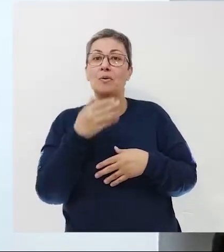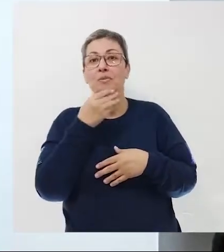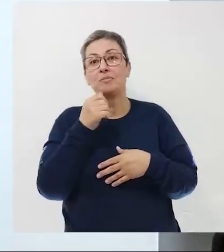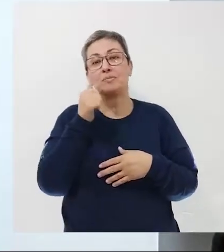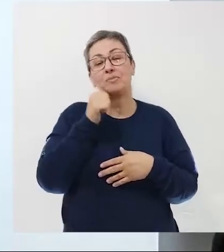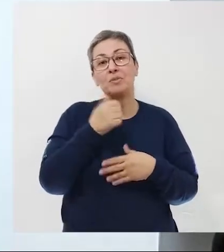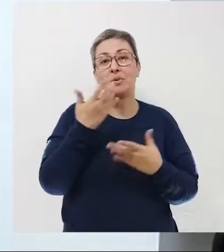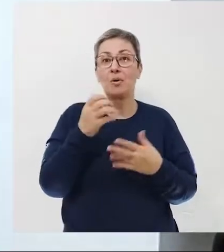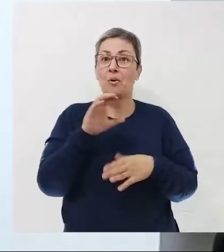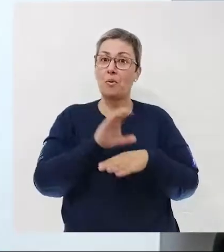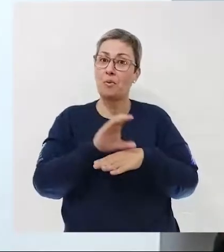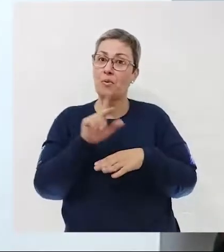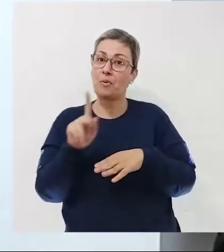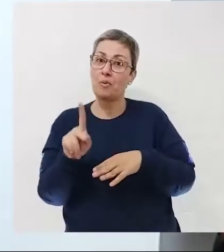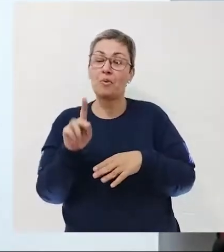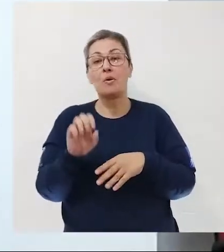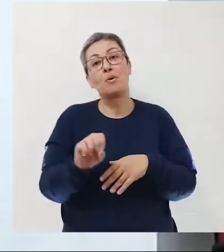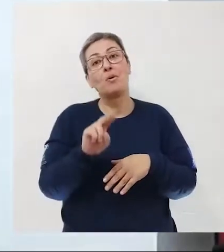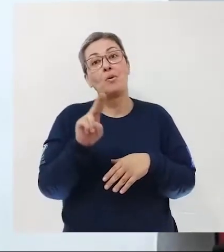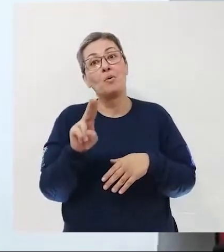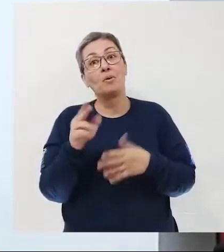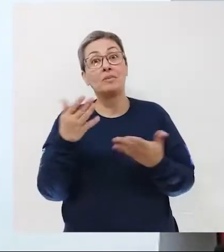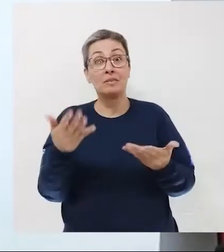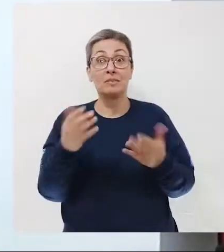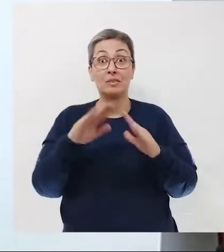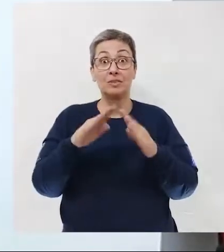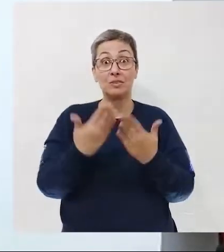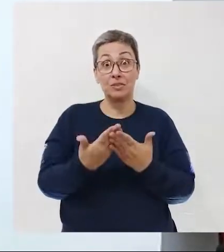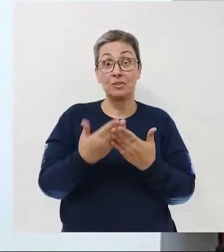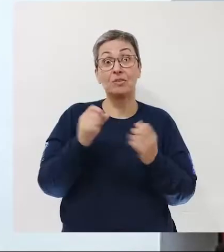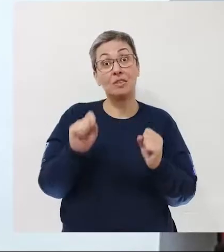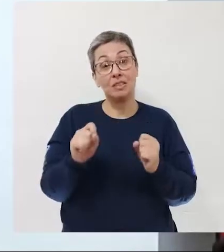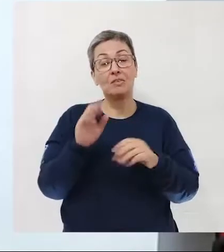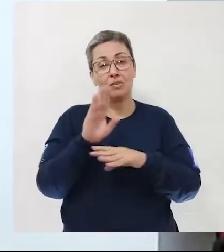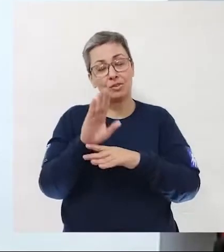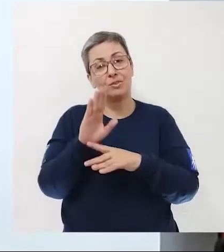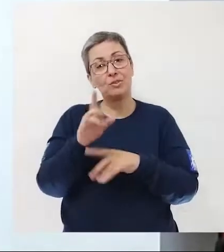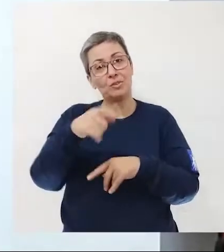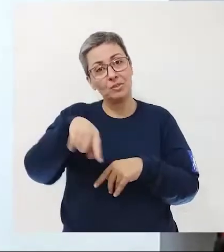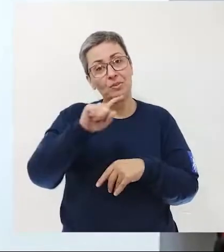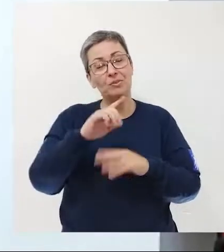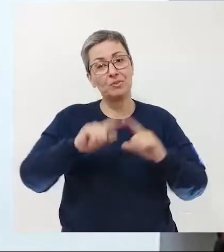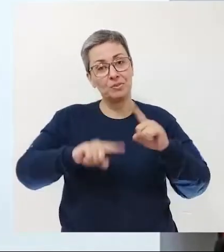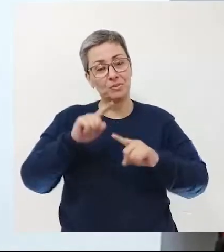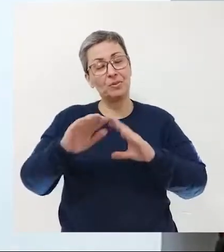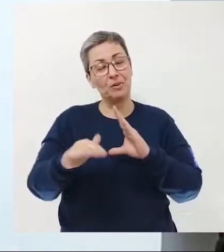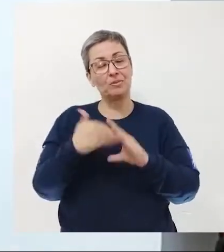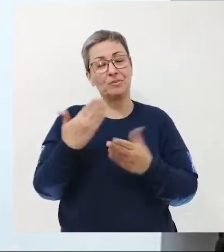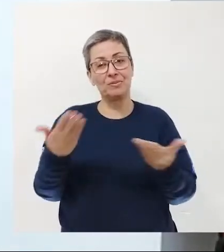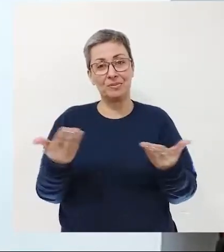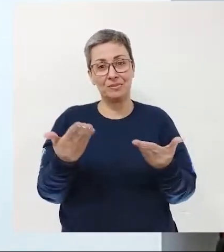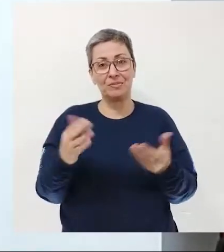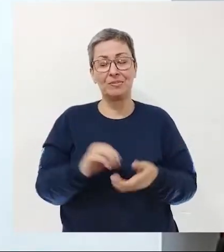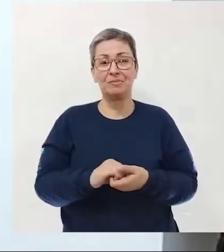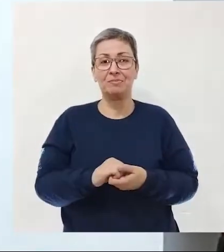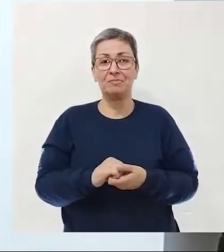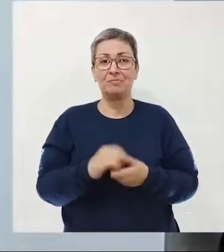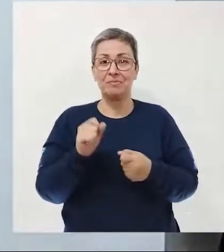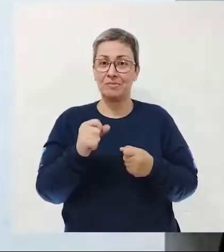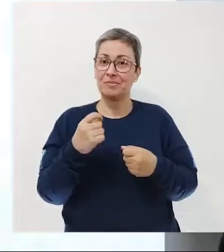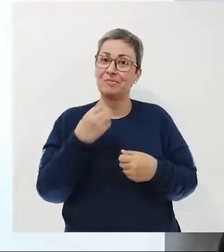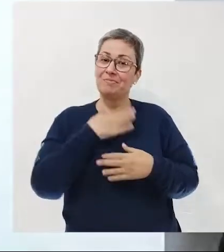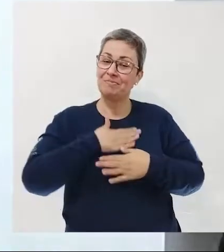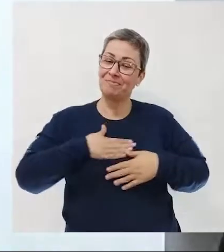sua professora, o coordenador ou a coordenadora da escola, que eles ajudam que esse material chegue até aqui para nós.